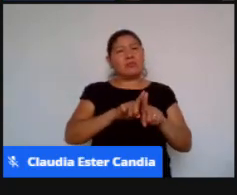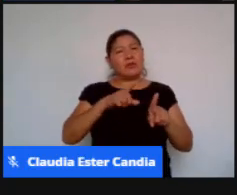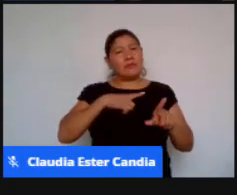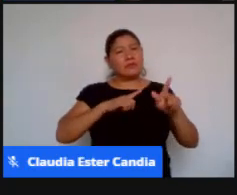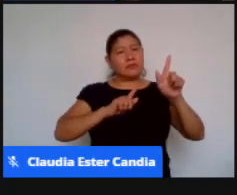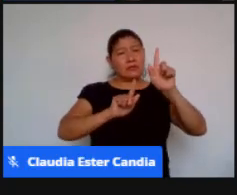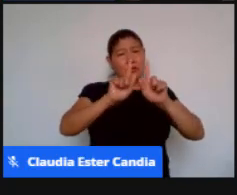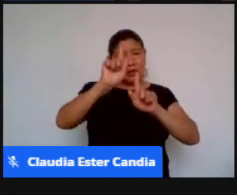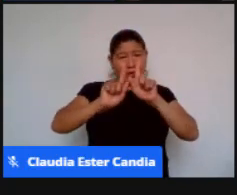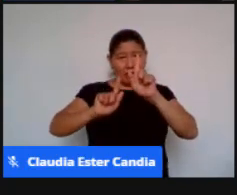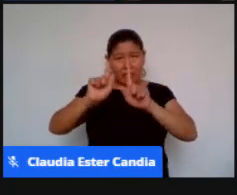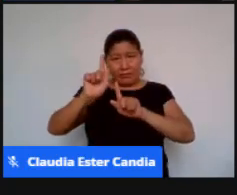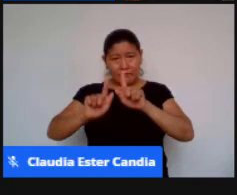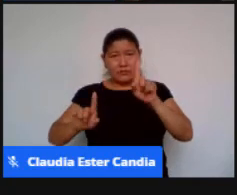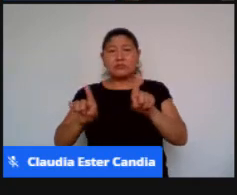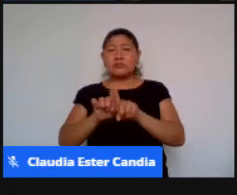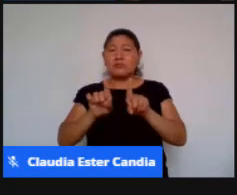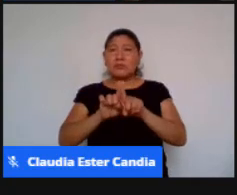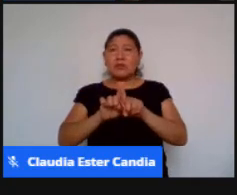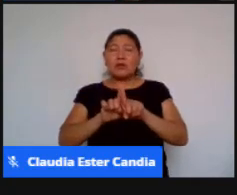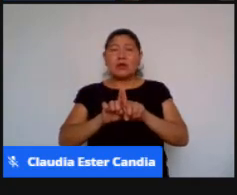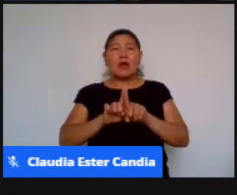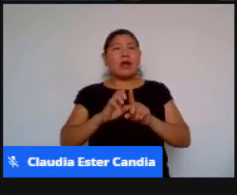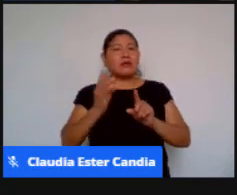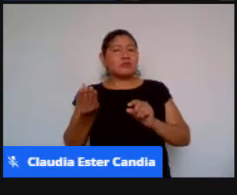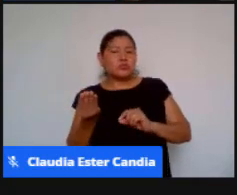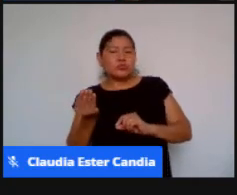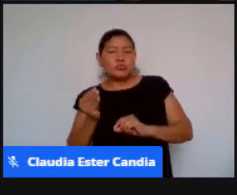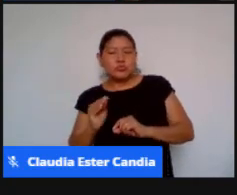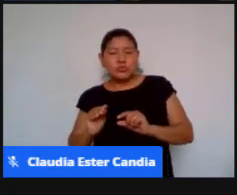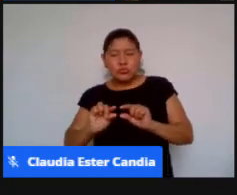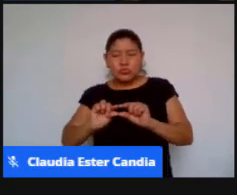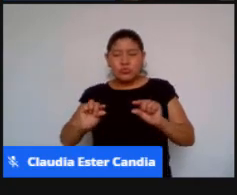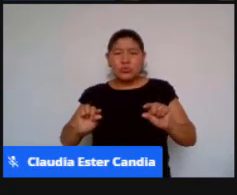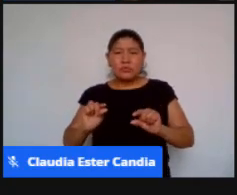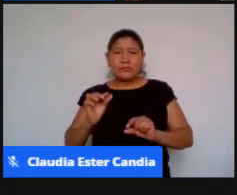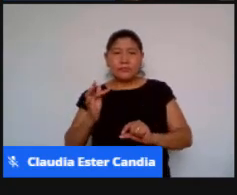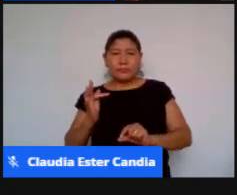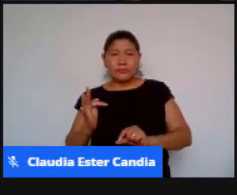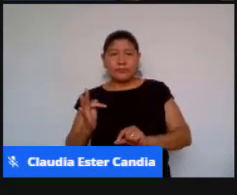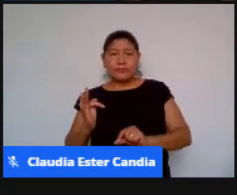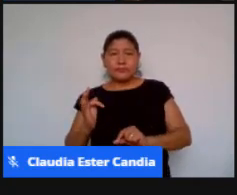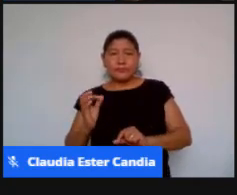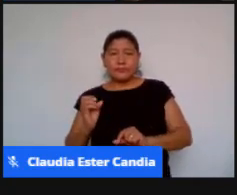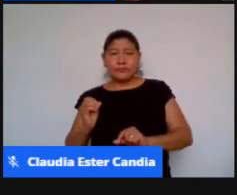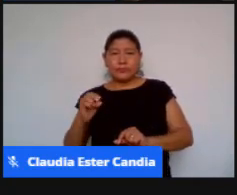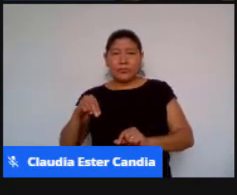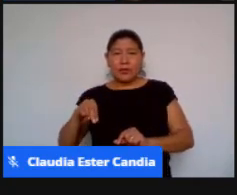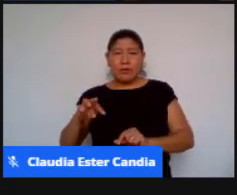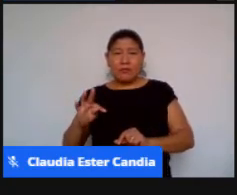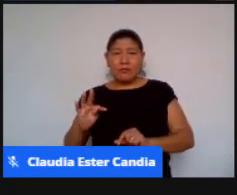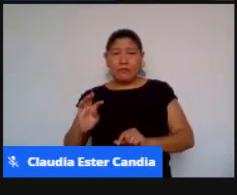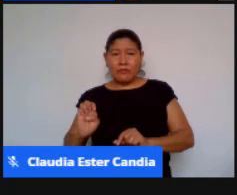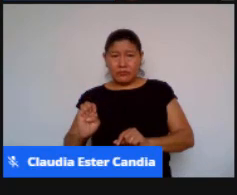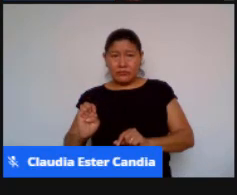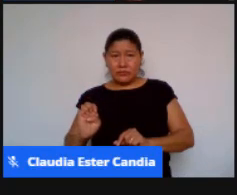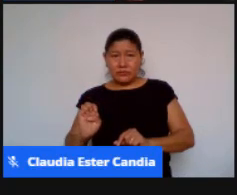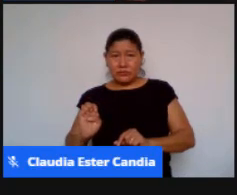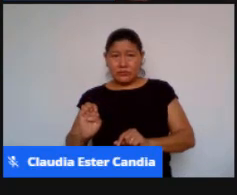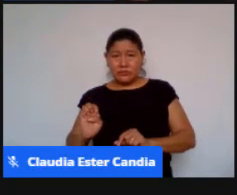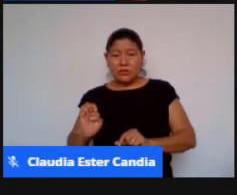Eu sempre tenho que colocar de onde eu tirei isso, que é a fonte, eu não posso esquecer nunca, a não ser que eu seja lá